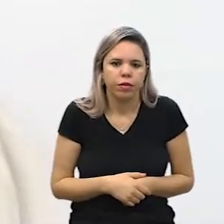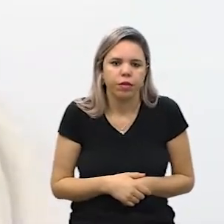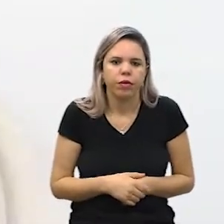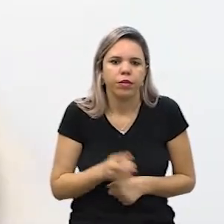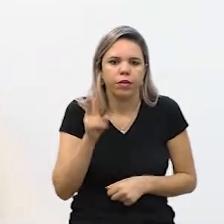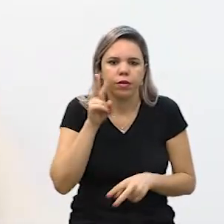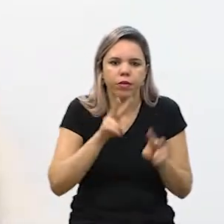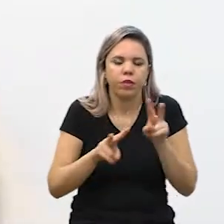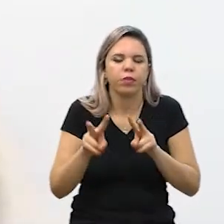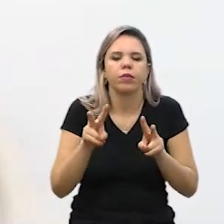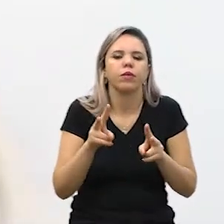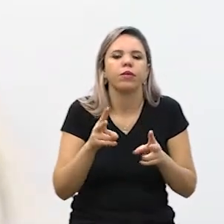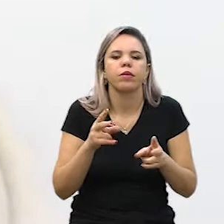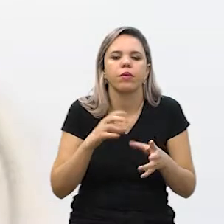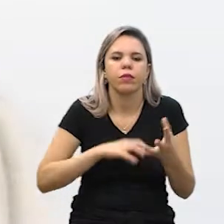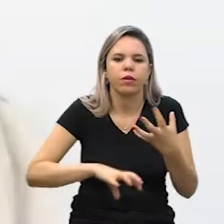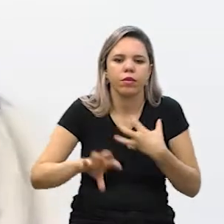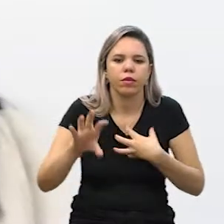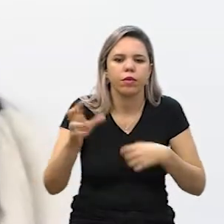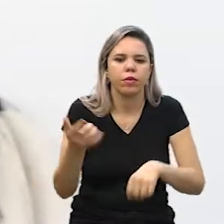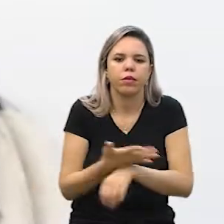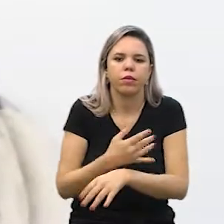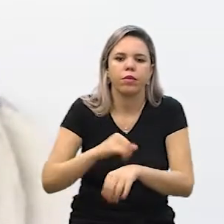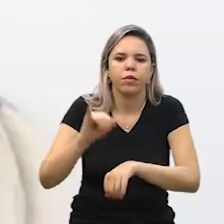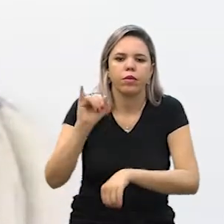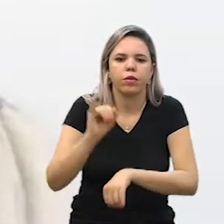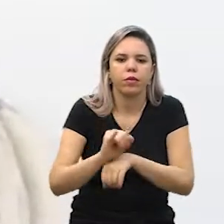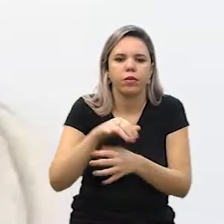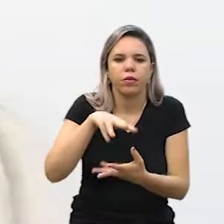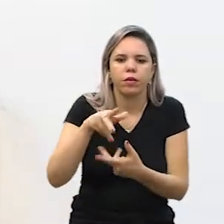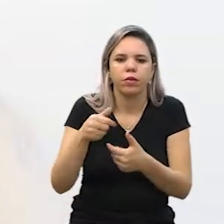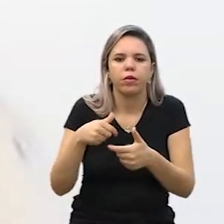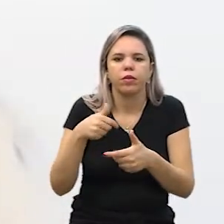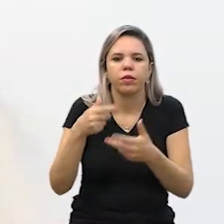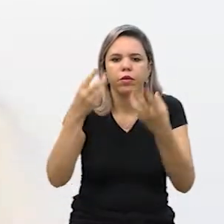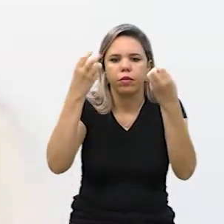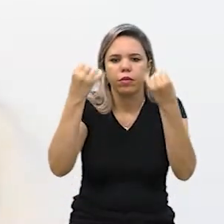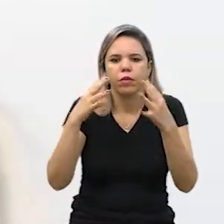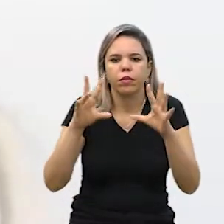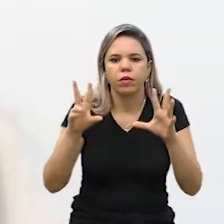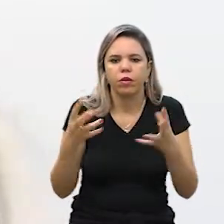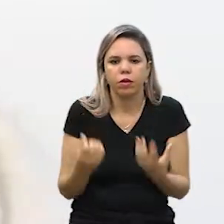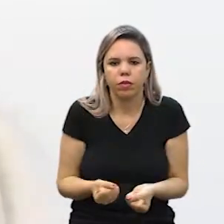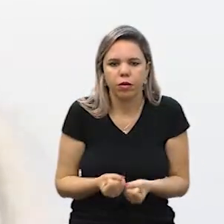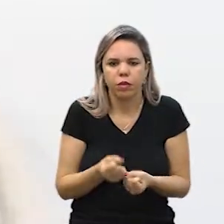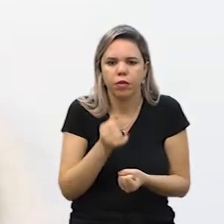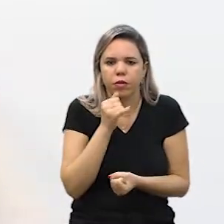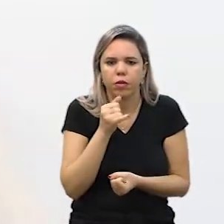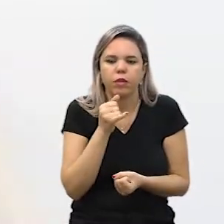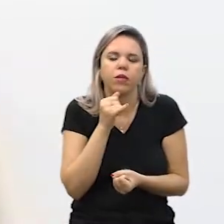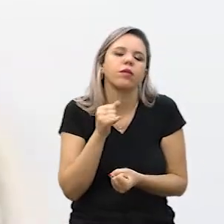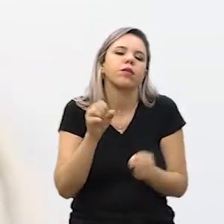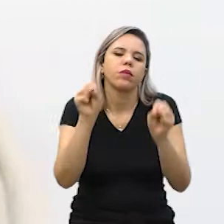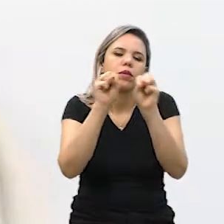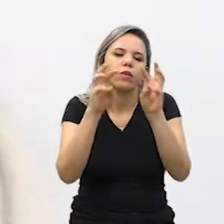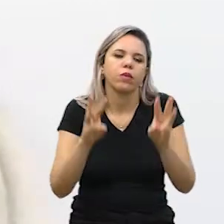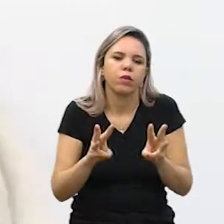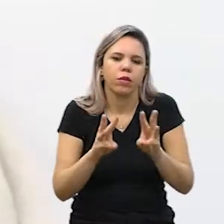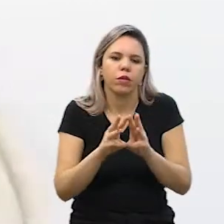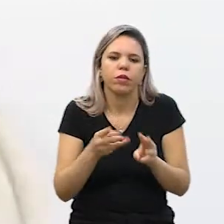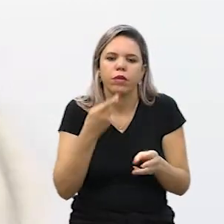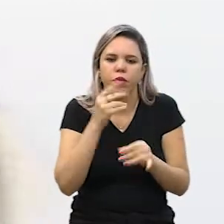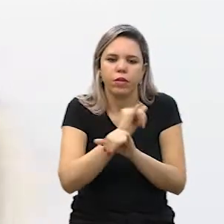olhar socioemocional, tá? Internacionalmente, essas tratativas, elas se denominam as soft skills, que é